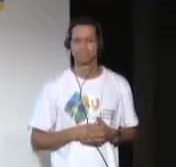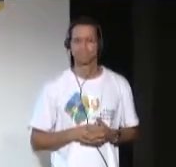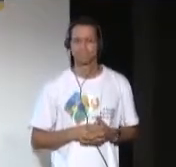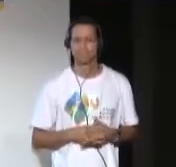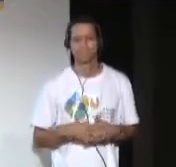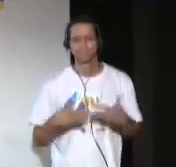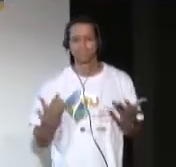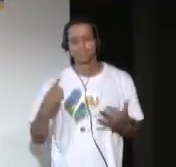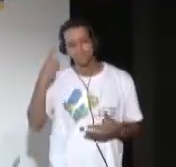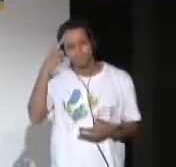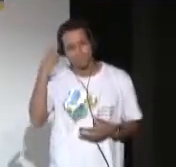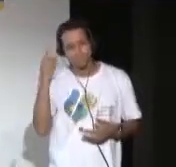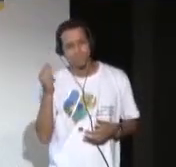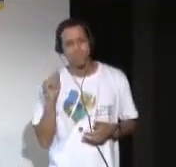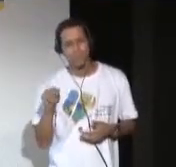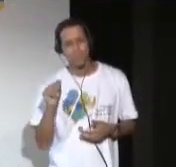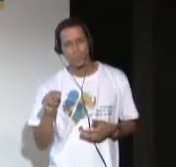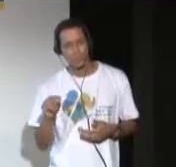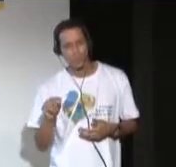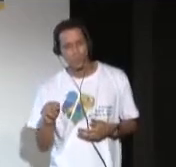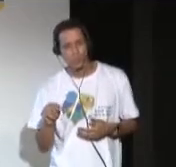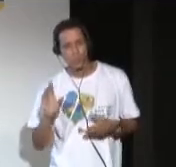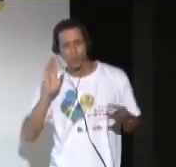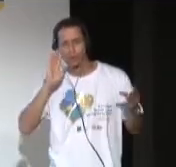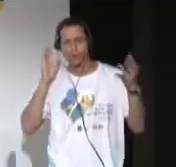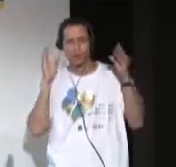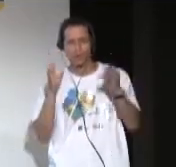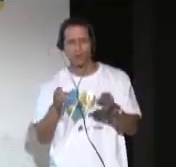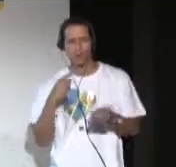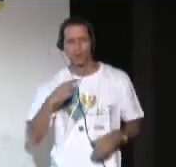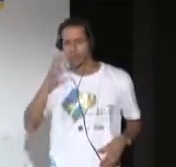Qual que é a ideia que está no cerne aqui? É que os